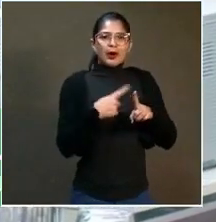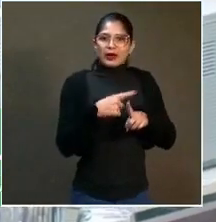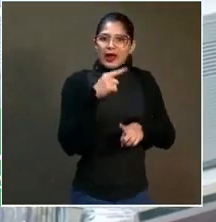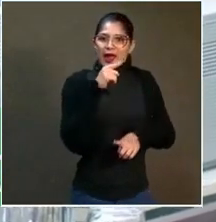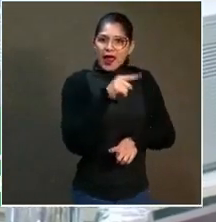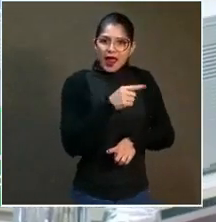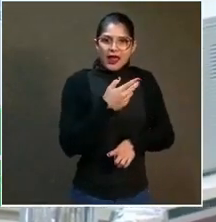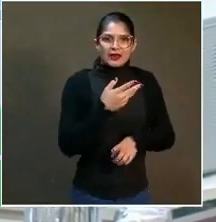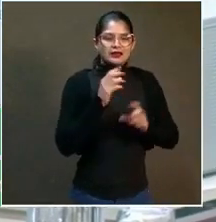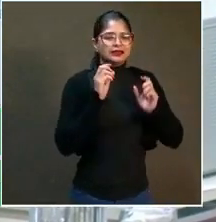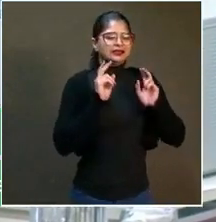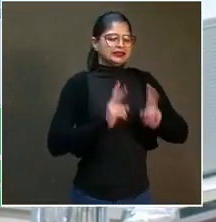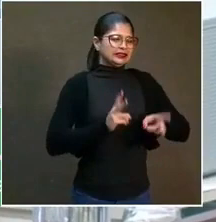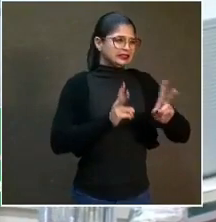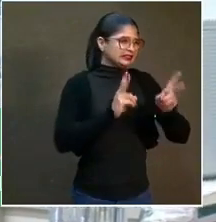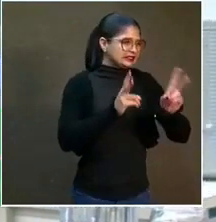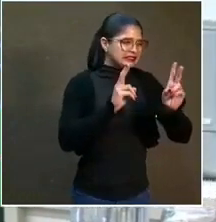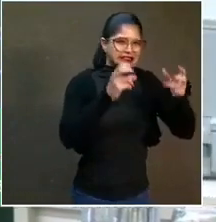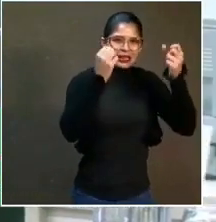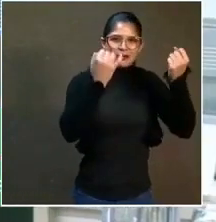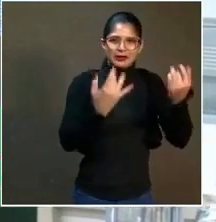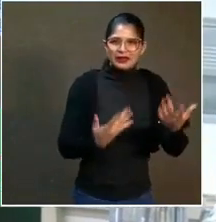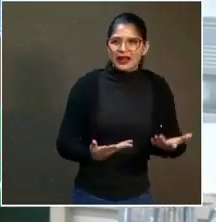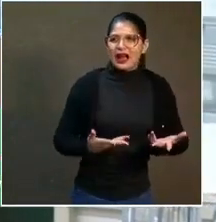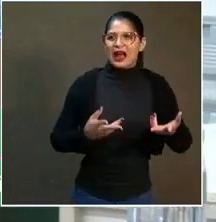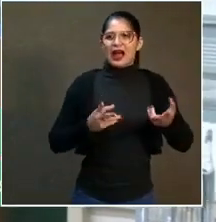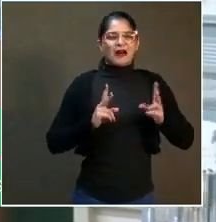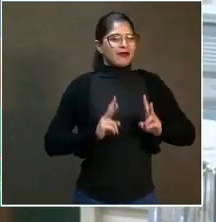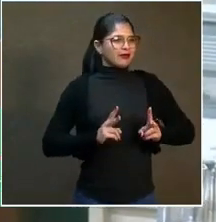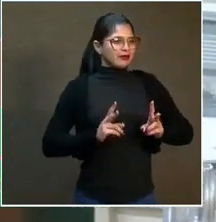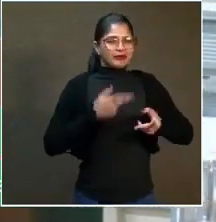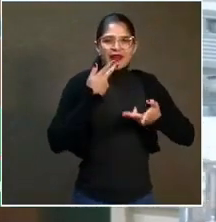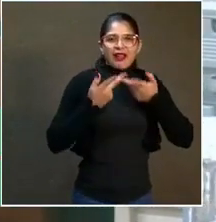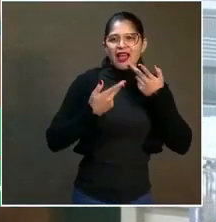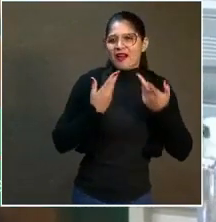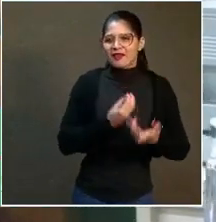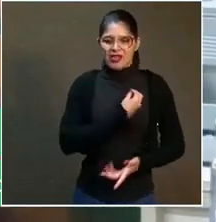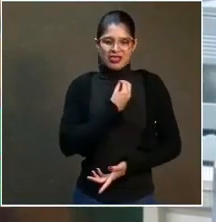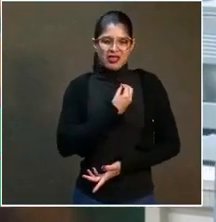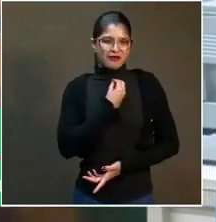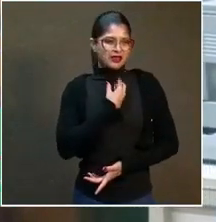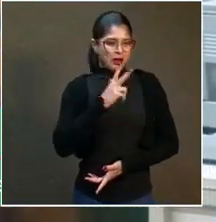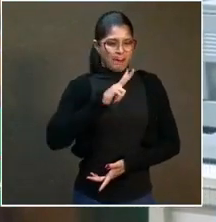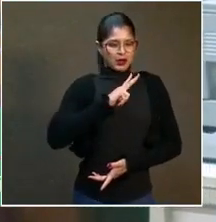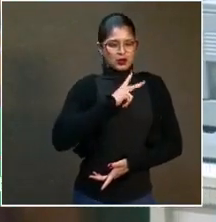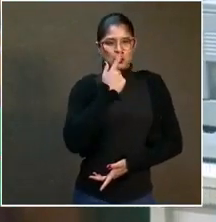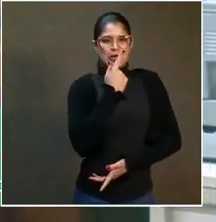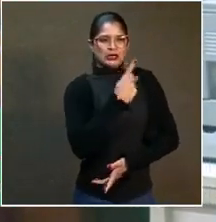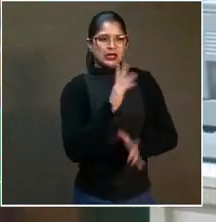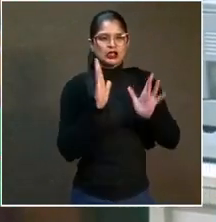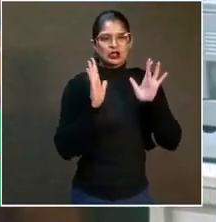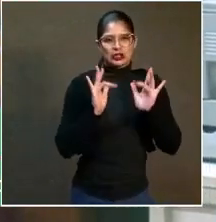Dos dois. O cara estava noivo, ele queria construir uma vida e para ele era tudo.